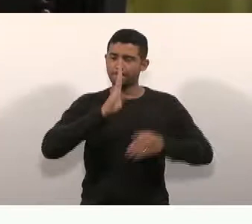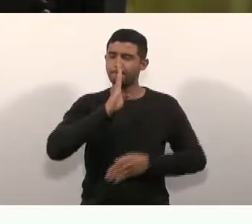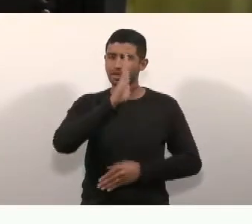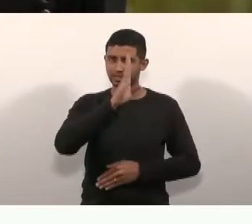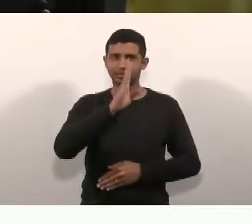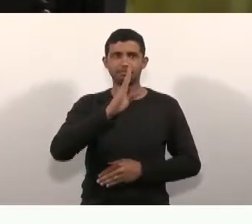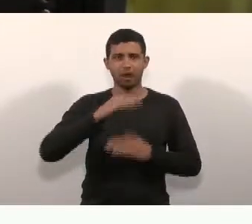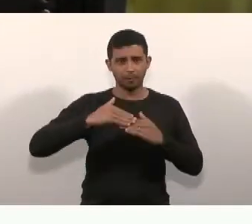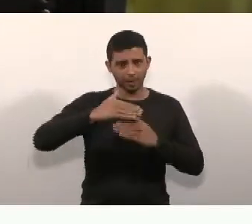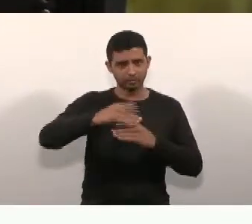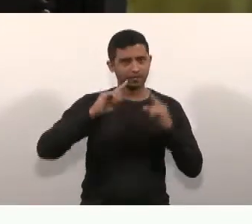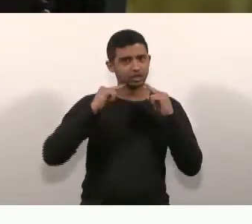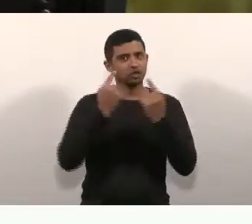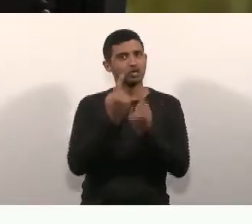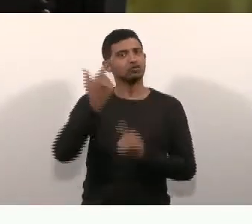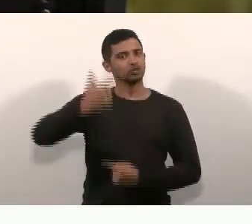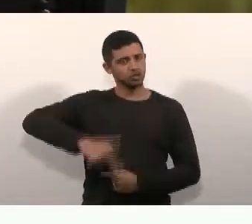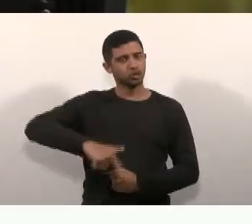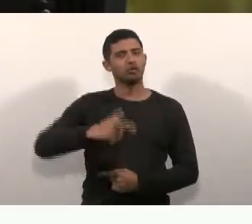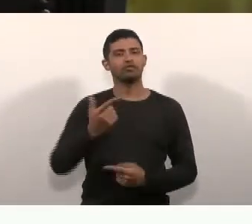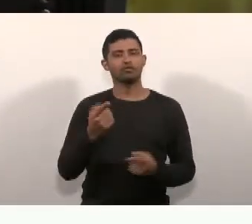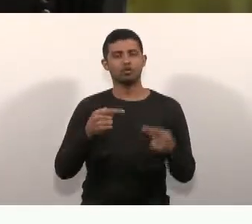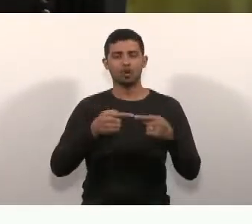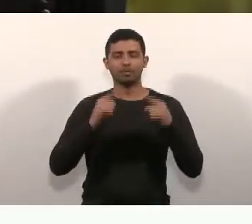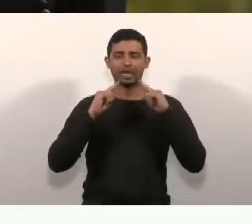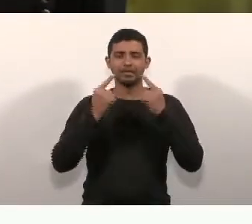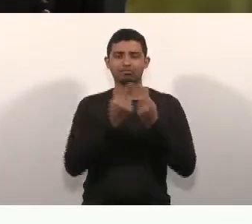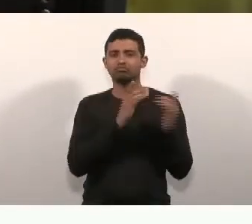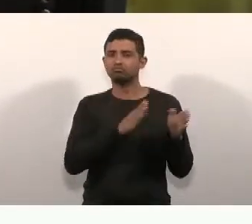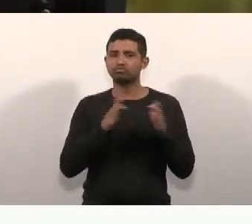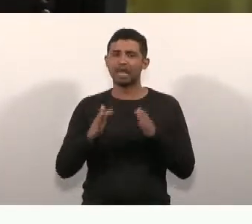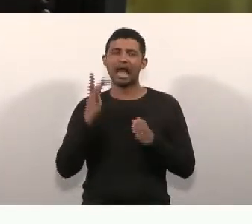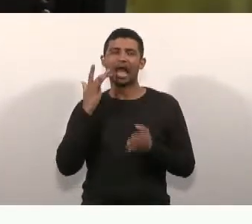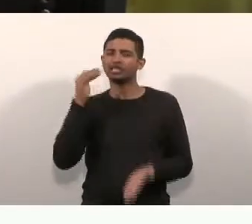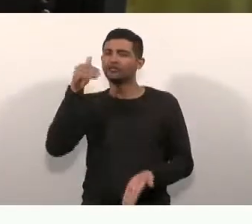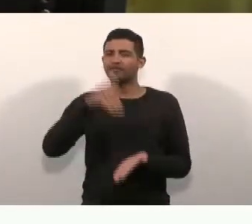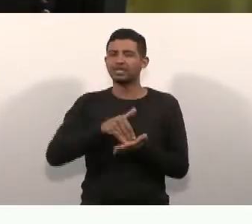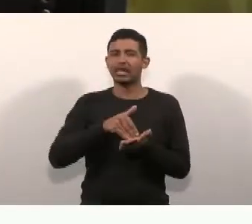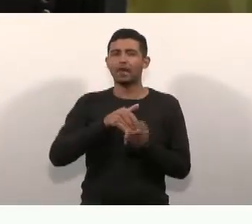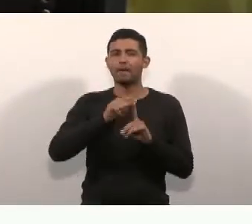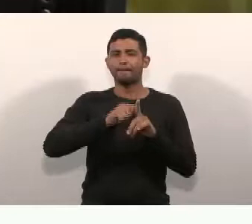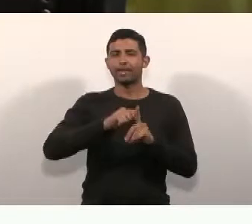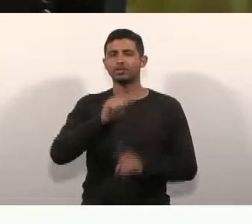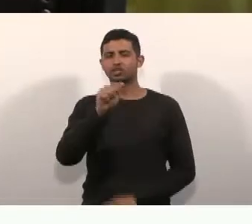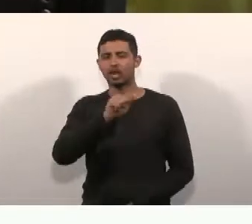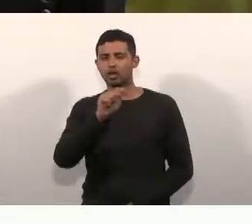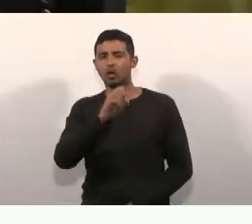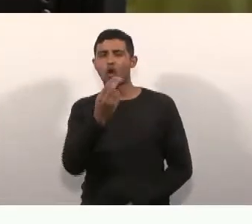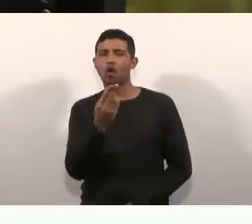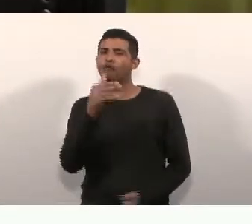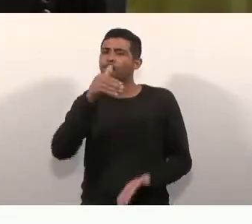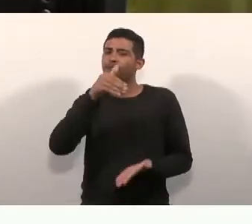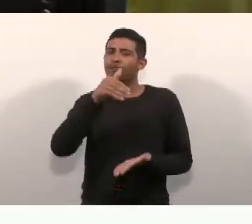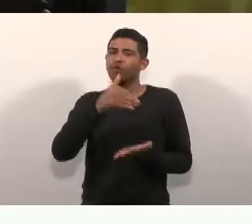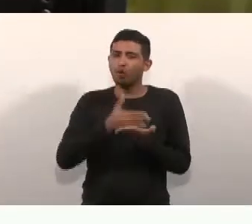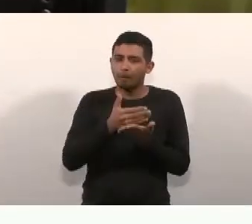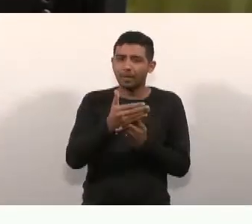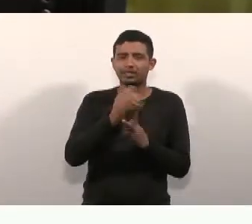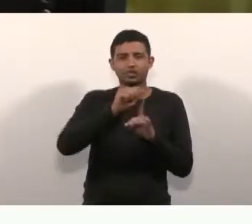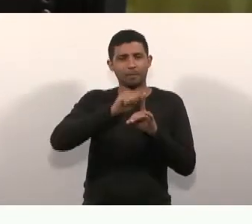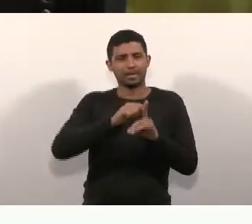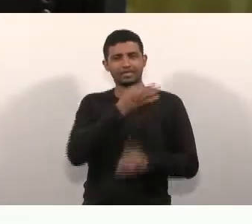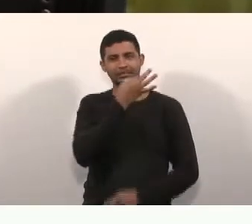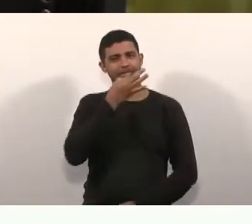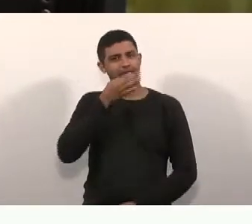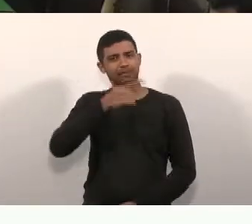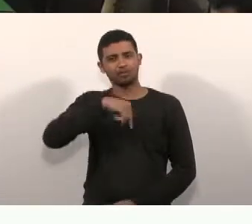próxima reunião ordinária, que acredito que deve acontecer no final de agosto ou no começo de setembro. Mas queria começar com